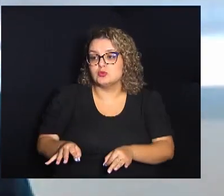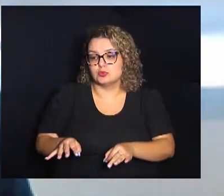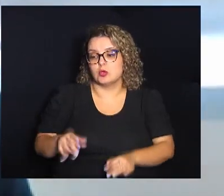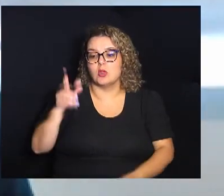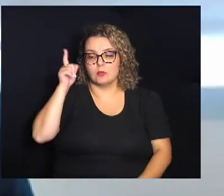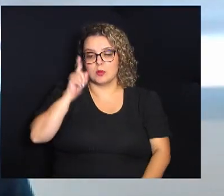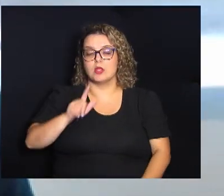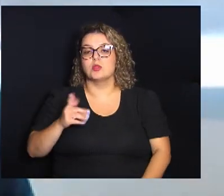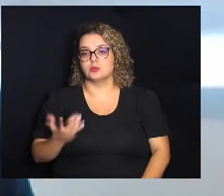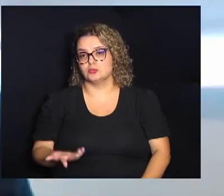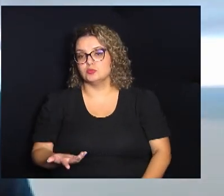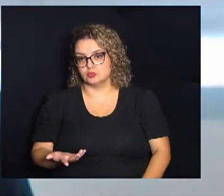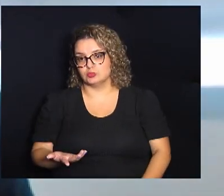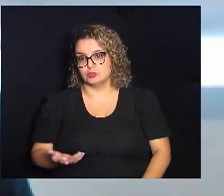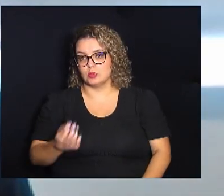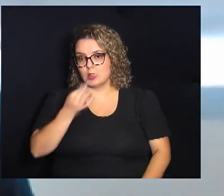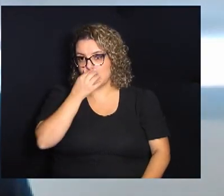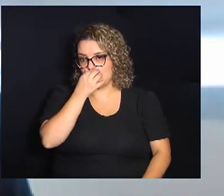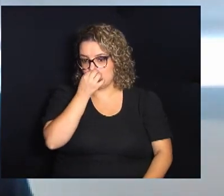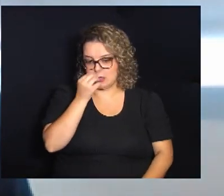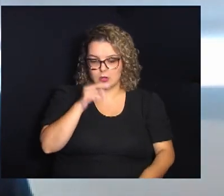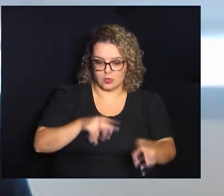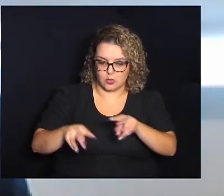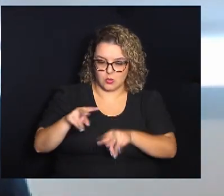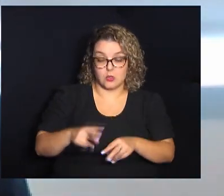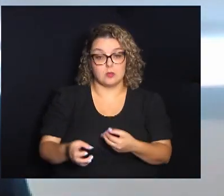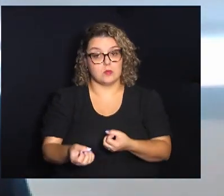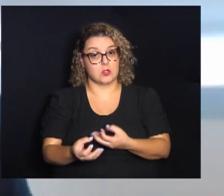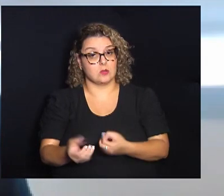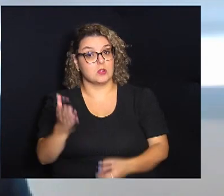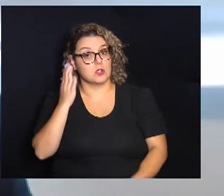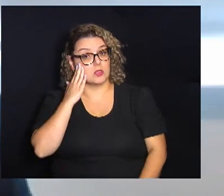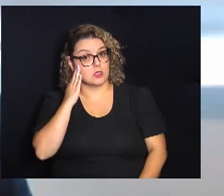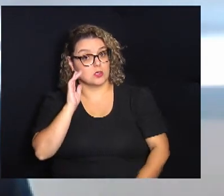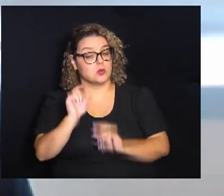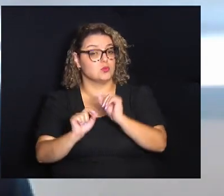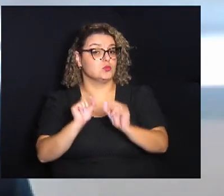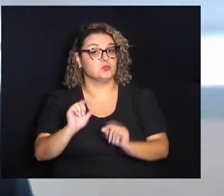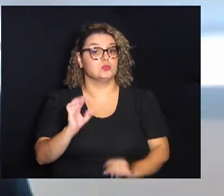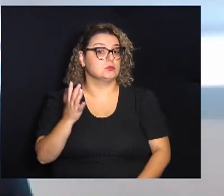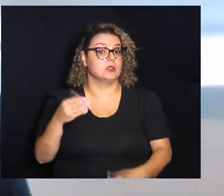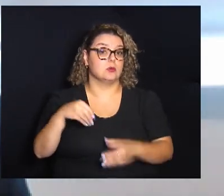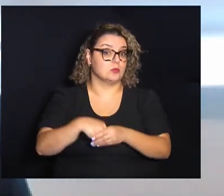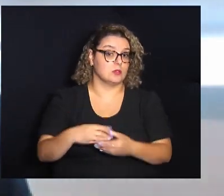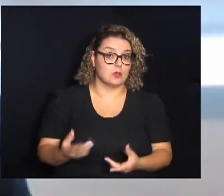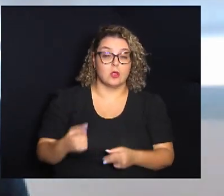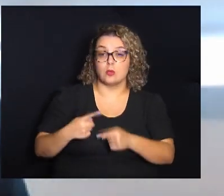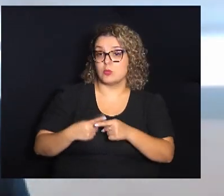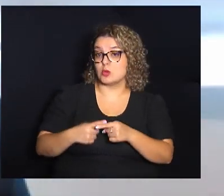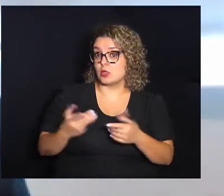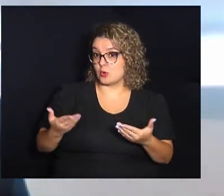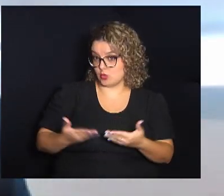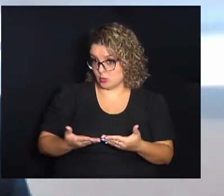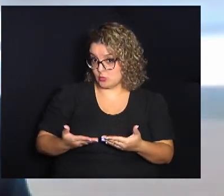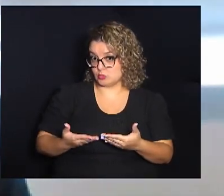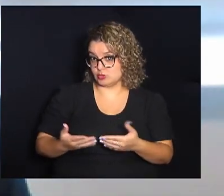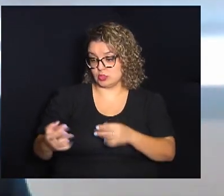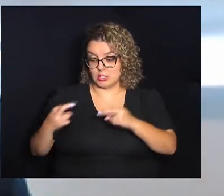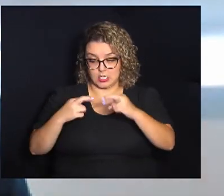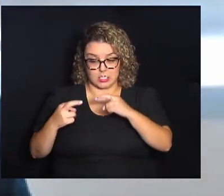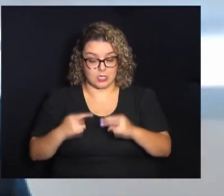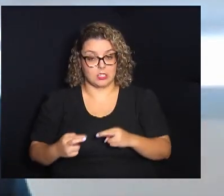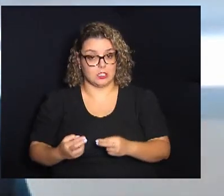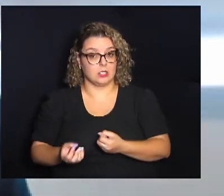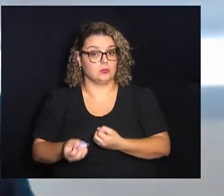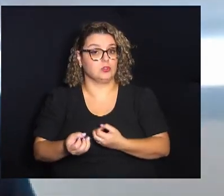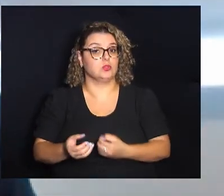consigam olhar para esses dados e entender o que está acontecendo ali. Porque hoje em dia, você analisando dados, você